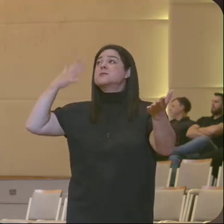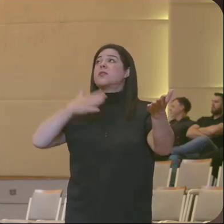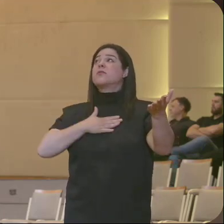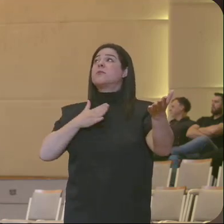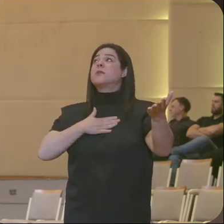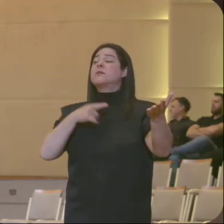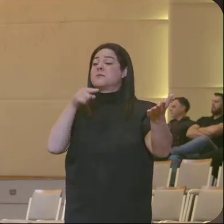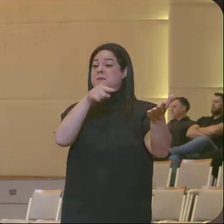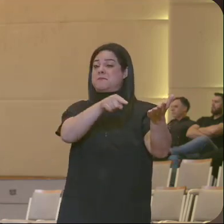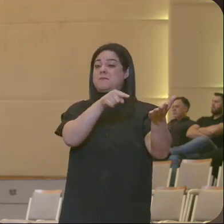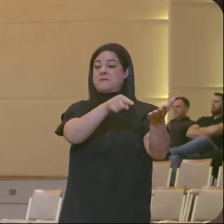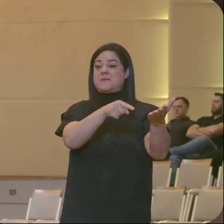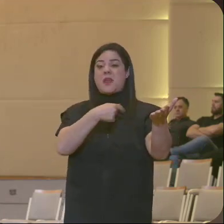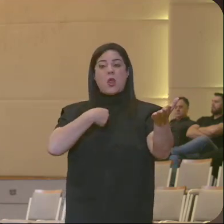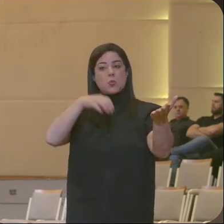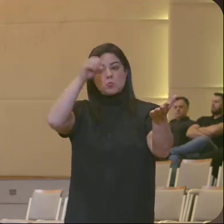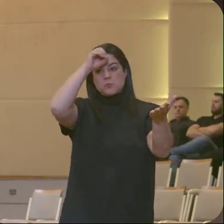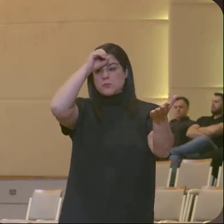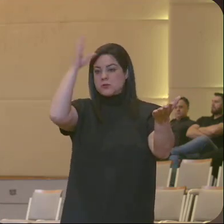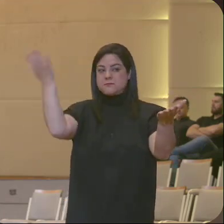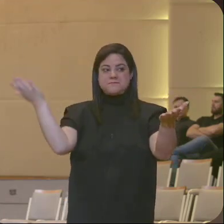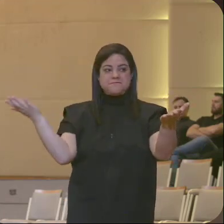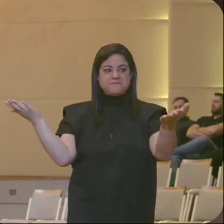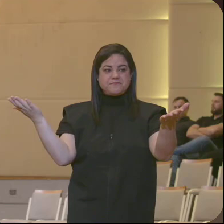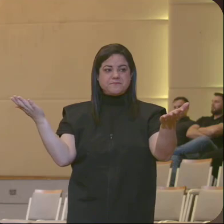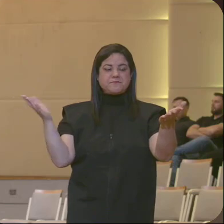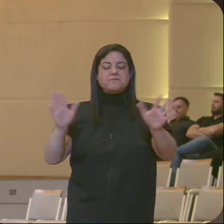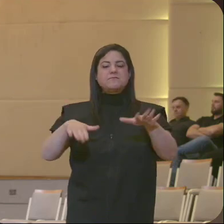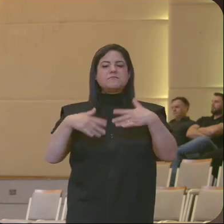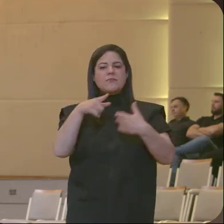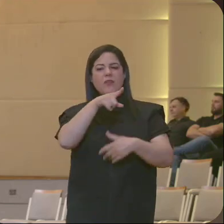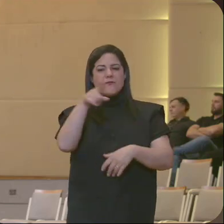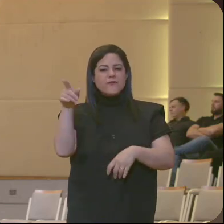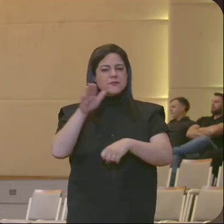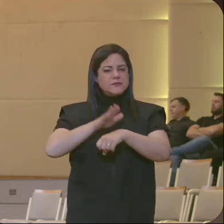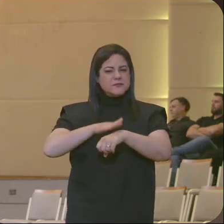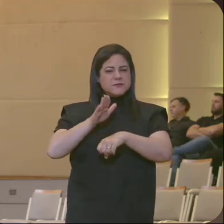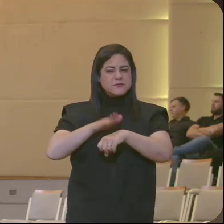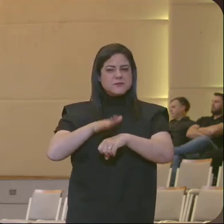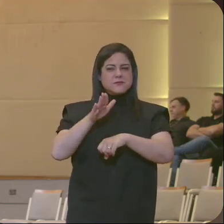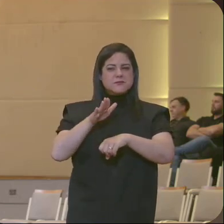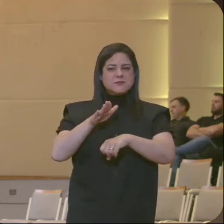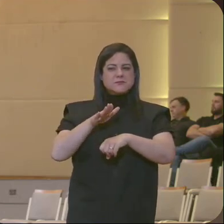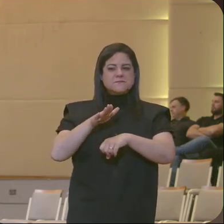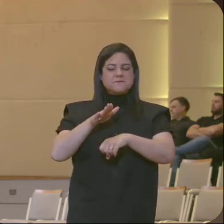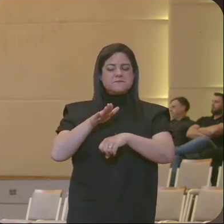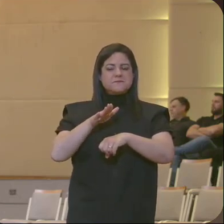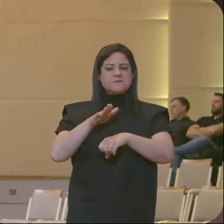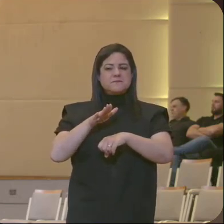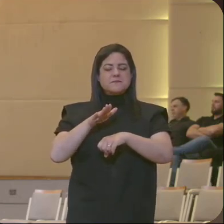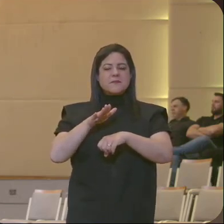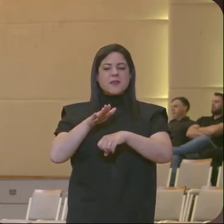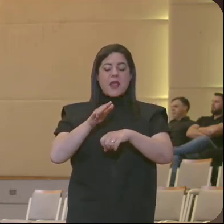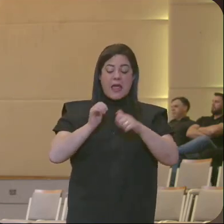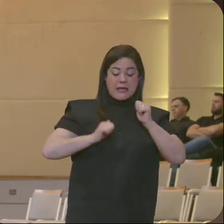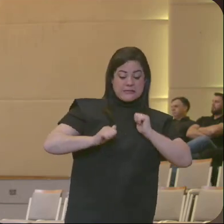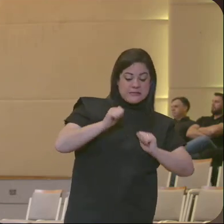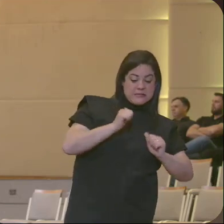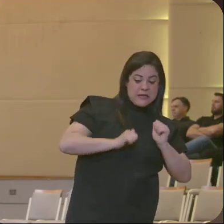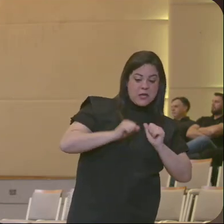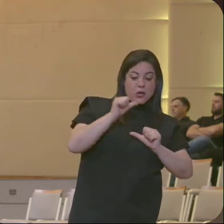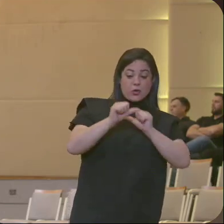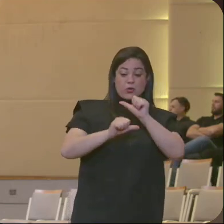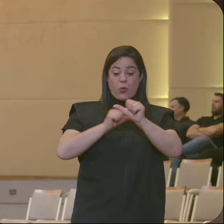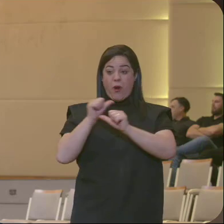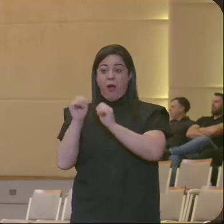mim, Senhor. E quando você decide trocar a ansiedade